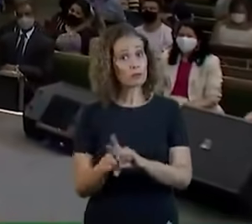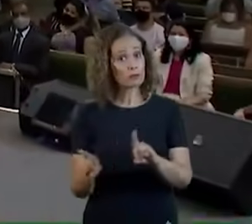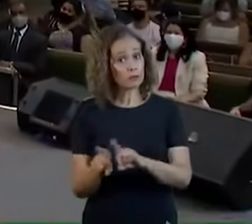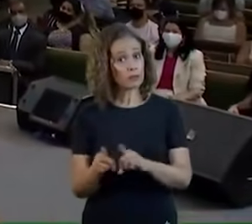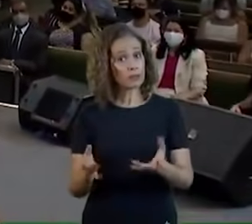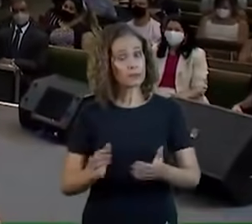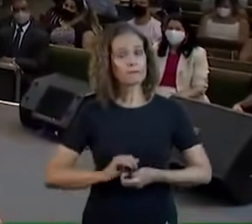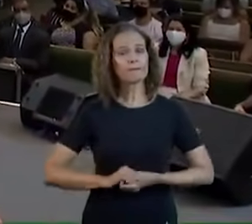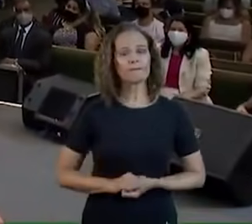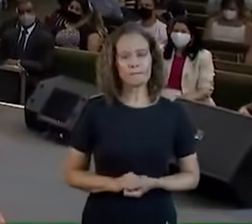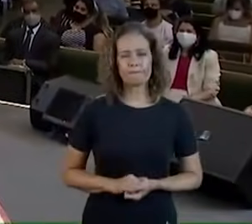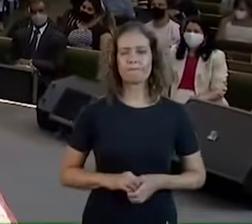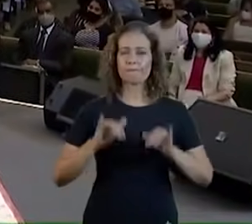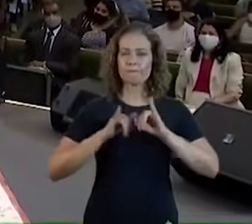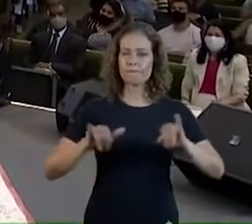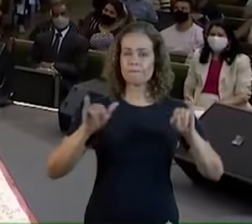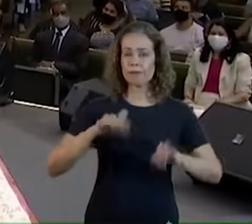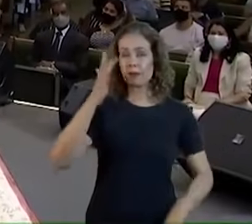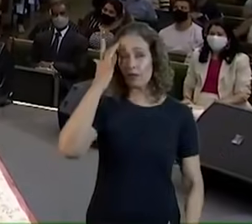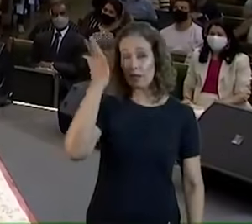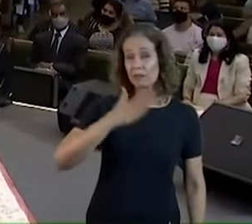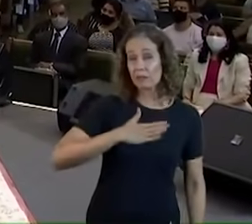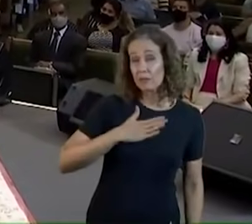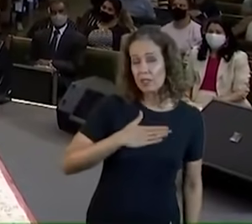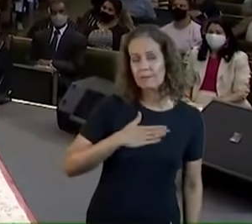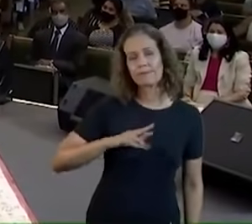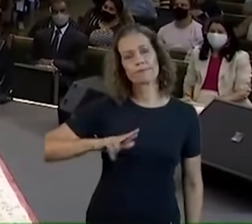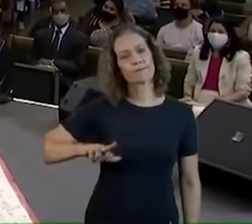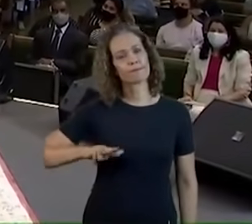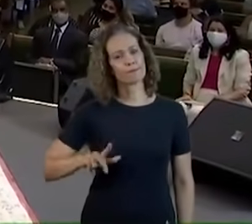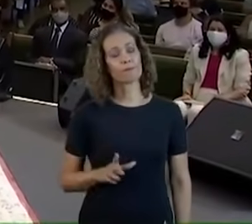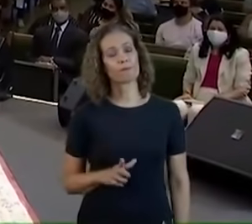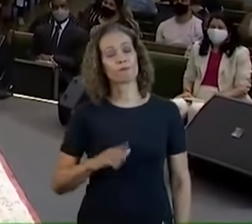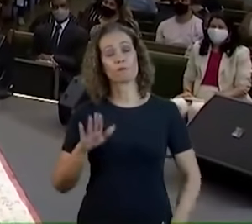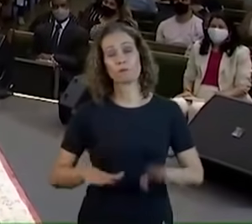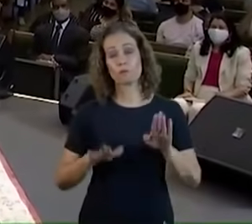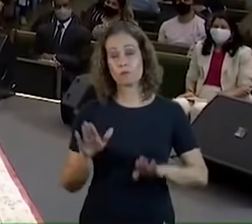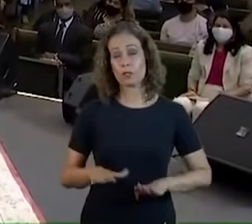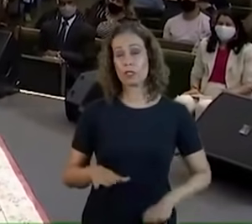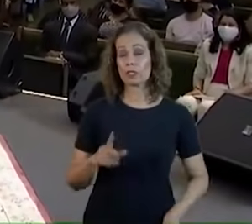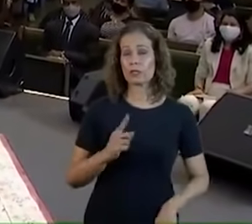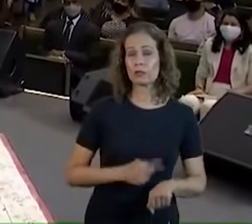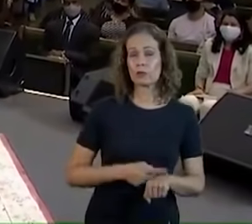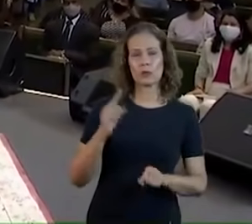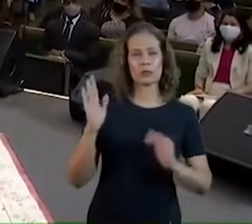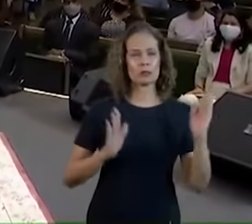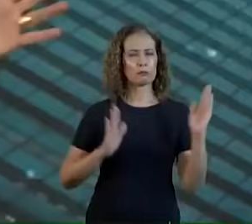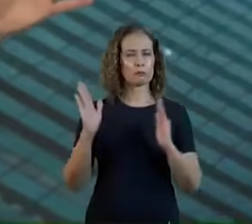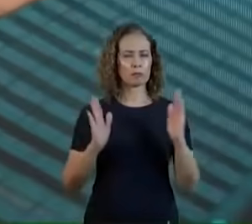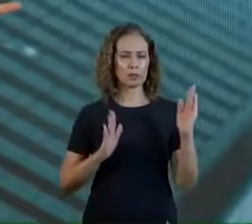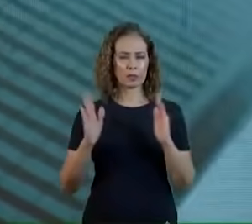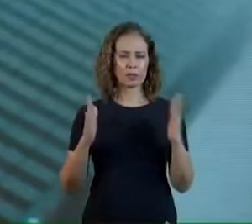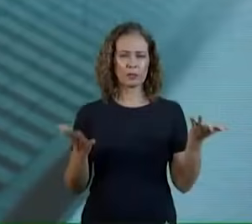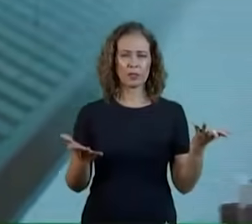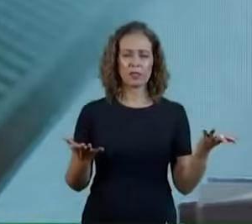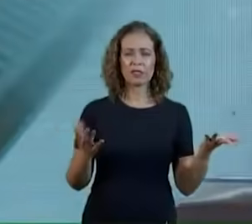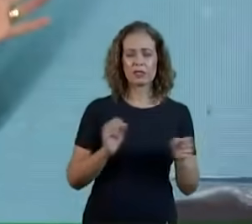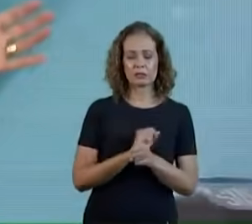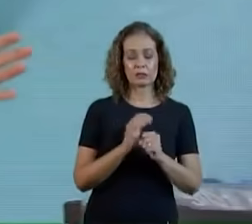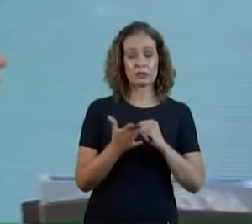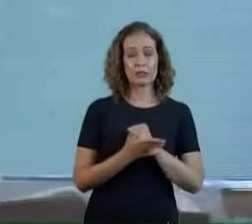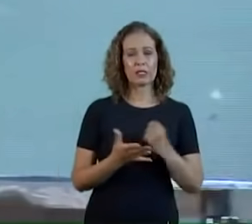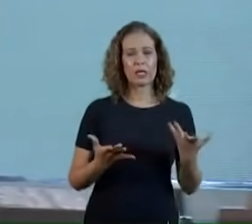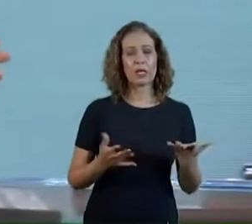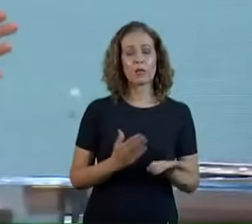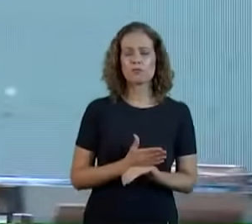Eu confesso para vocês que não foi fácil para mim. Houve um momento nessa pandemia eu não tenho vergonha de falar isso aqui, onde eu tive um princípio de